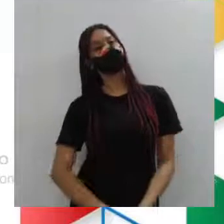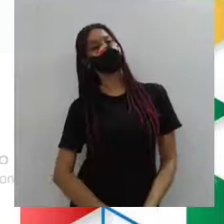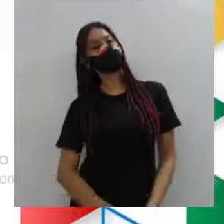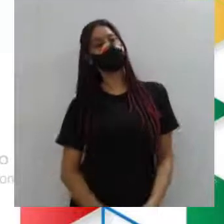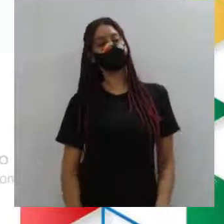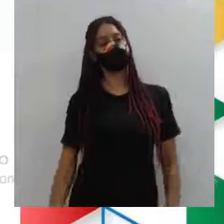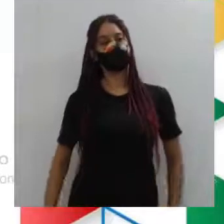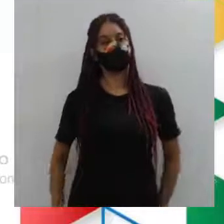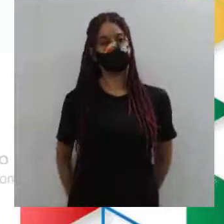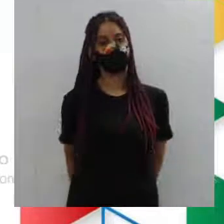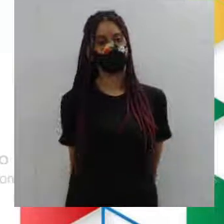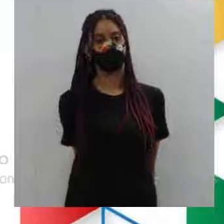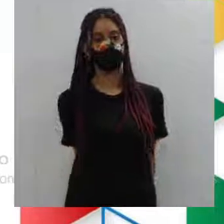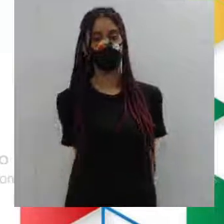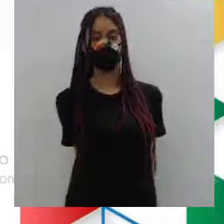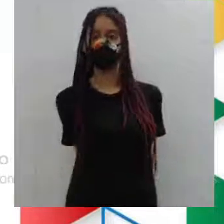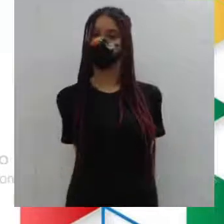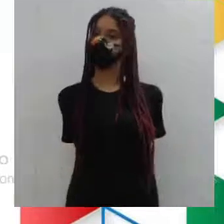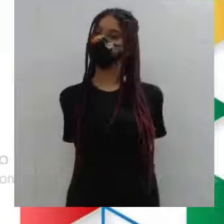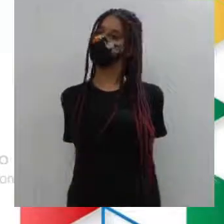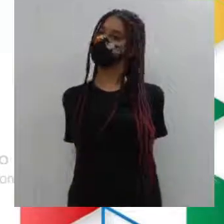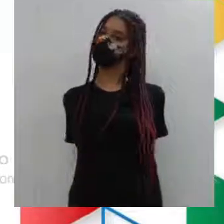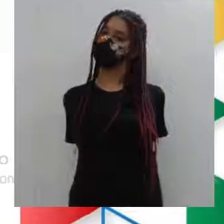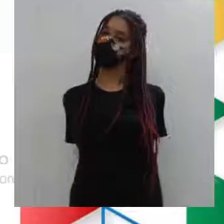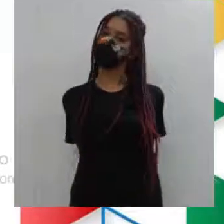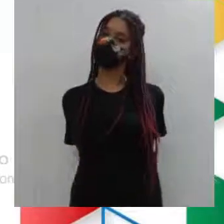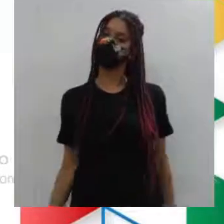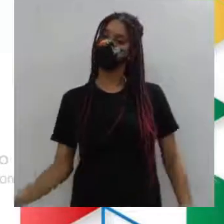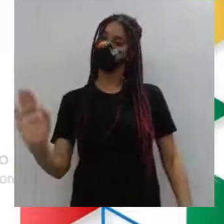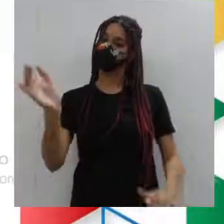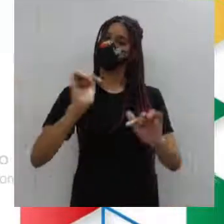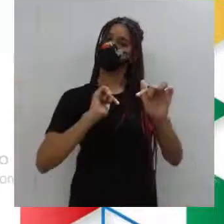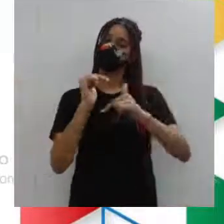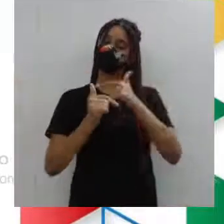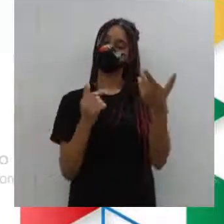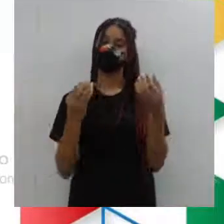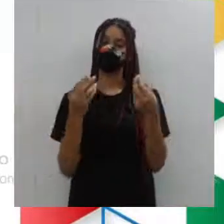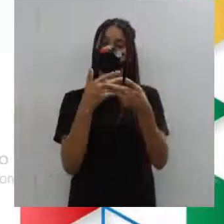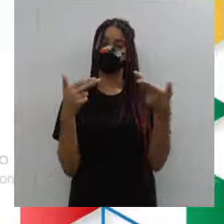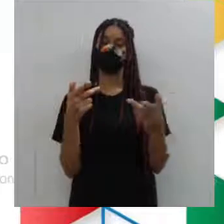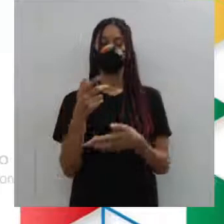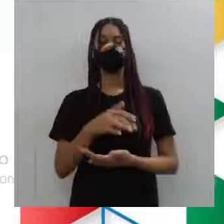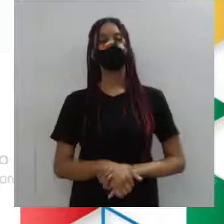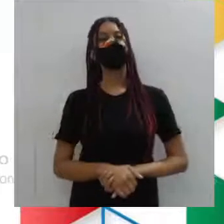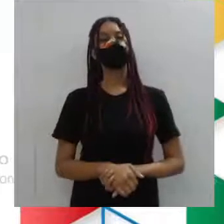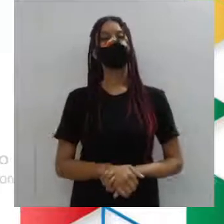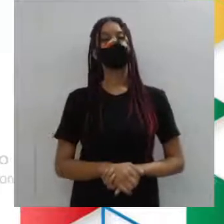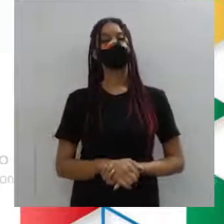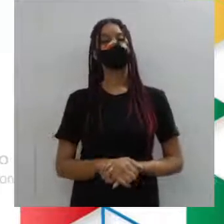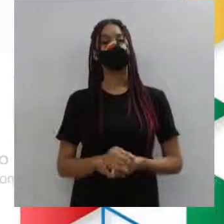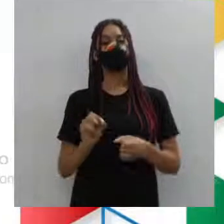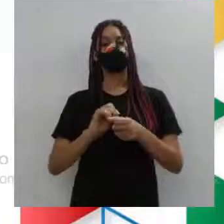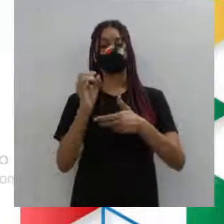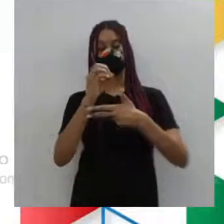vamos já trabalhar muito atividades e não tem para onde. Preparo vocês para o Enem. Vamos pegar uma questão do Enem para mostrar como é